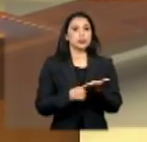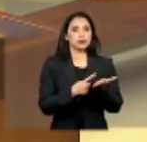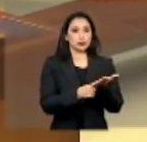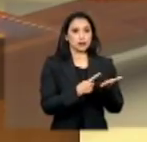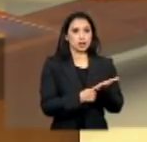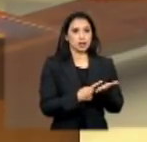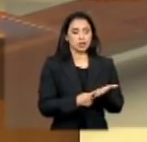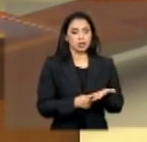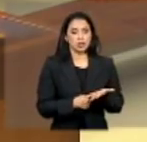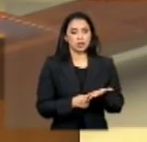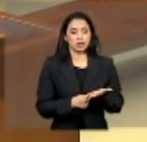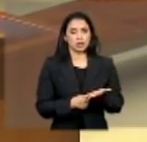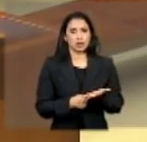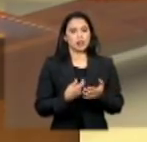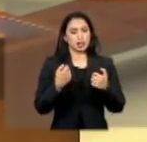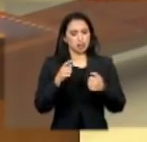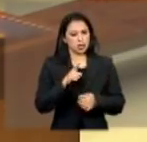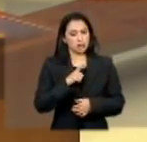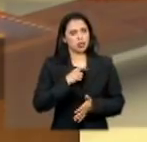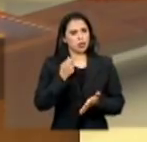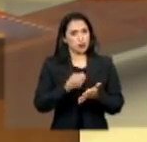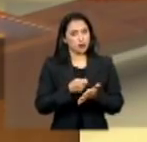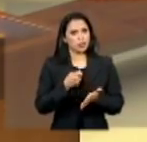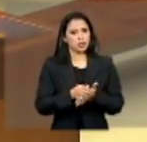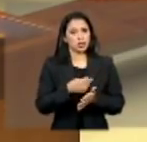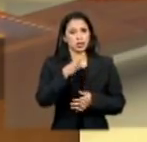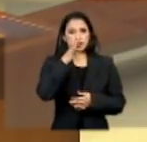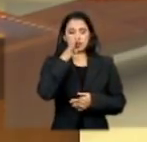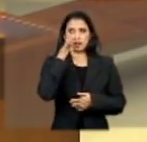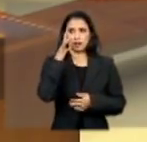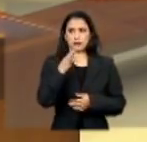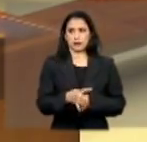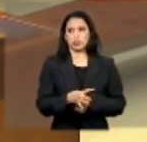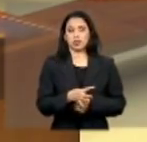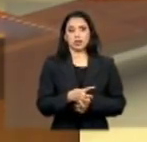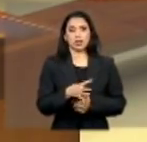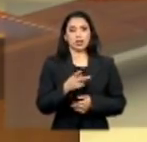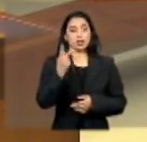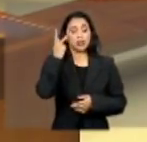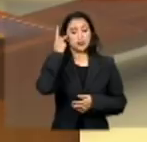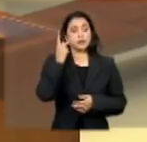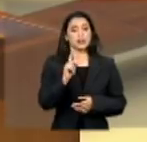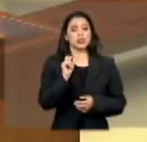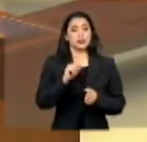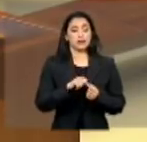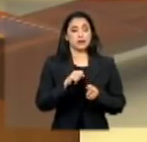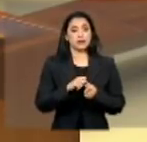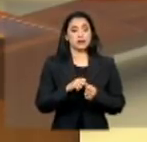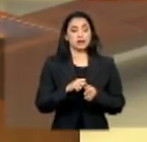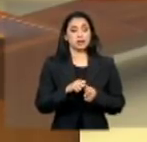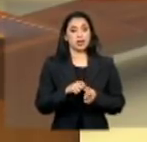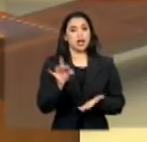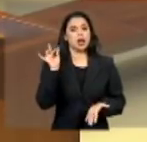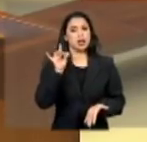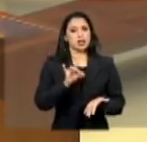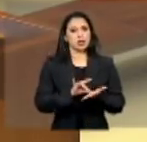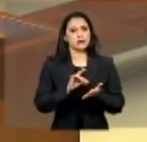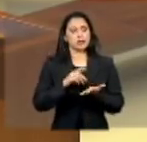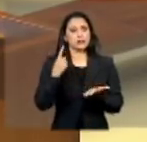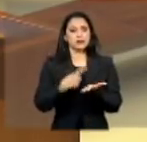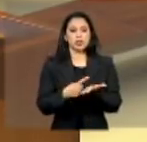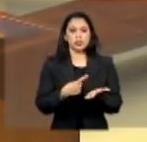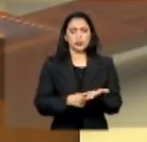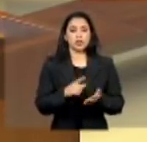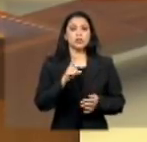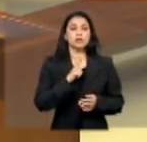obrigação de acusar e para isso vai buscar a efetividade do seu acordo que está lá